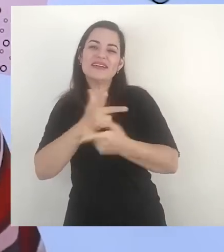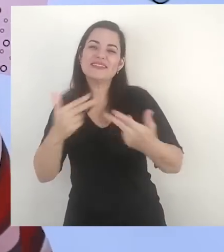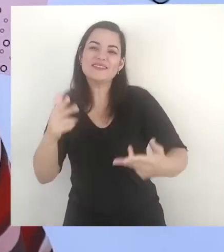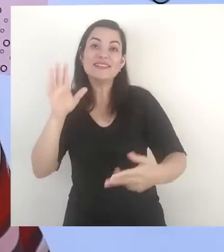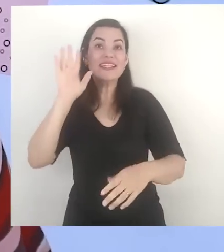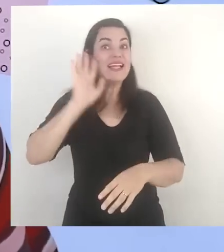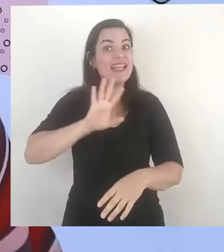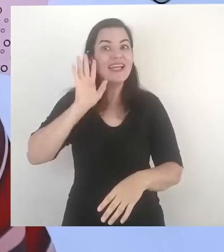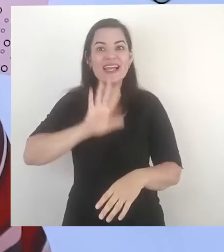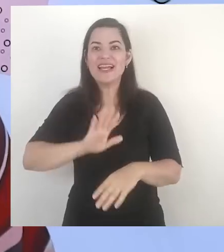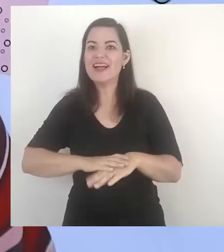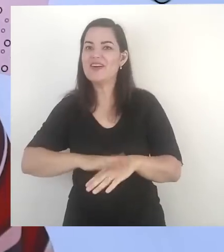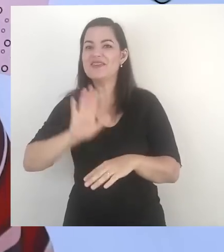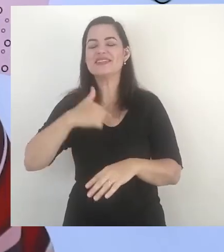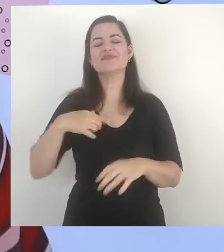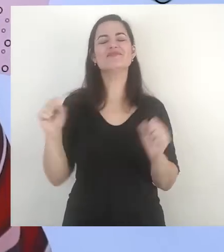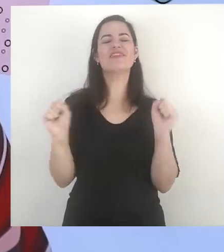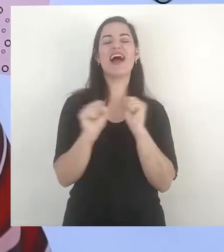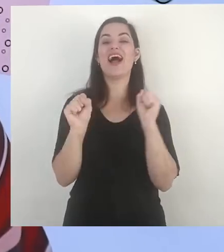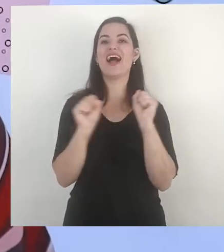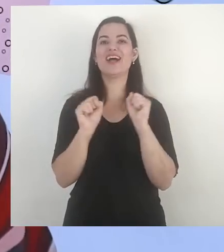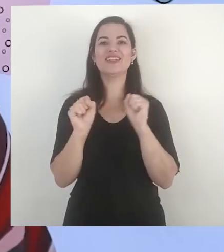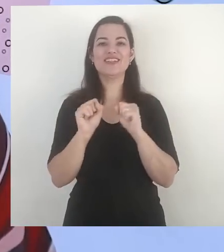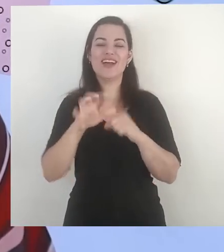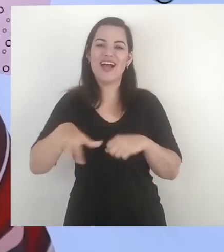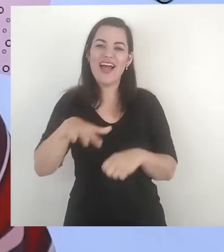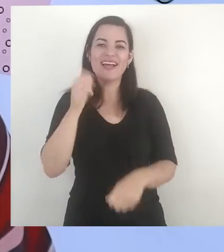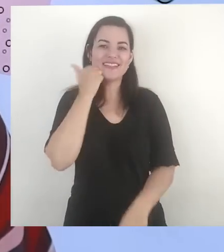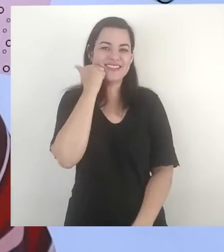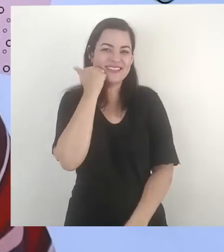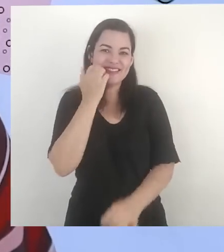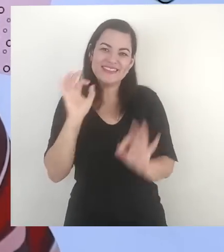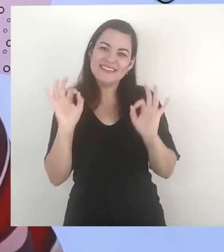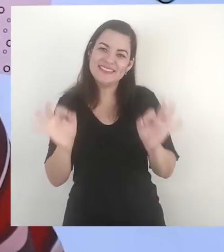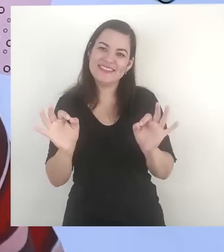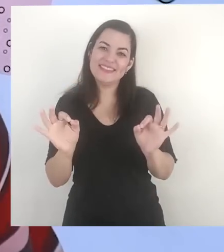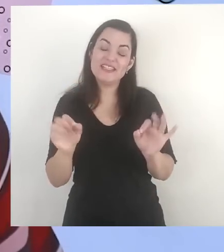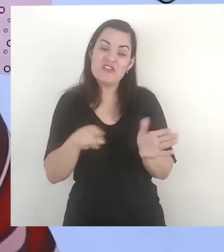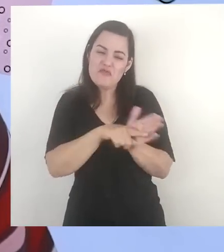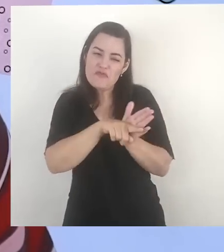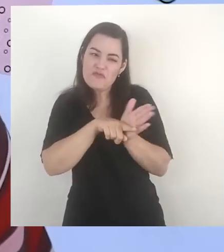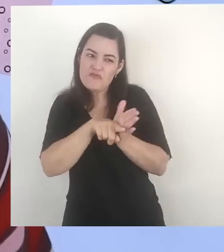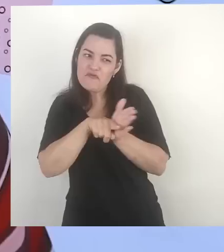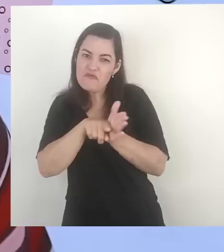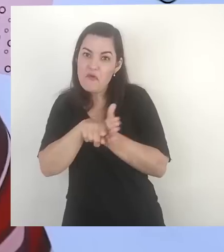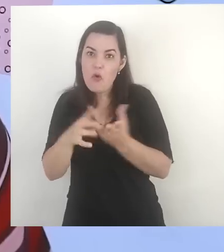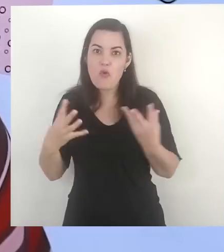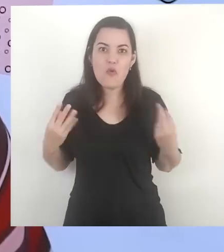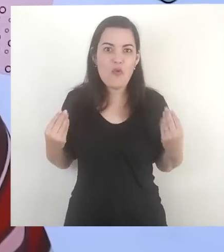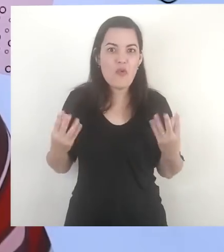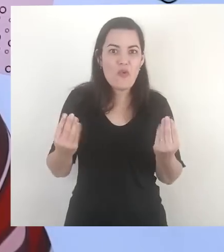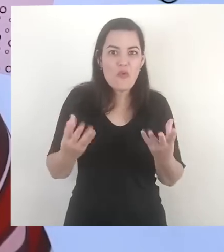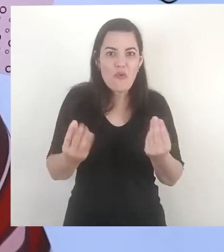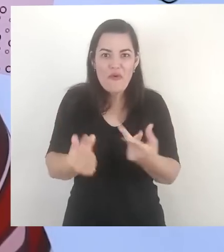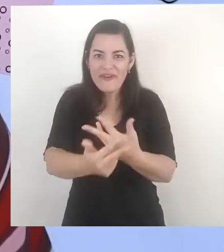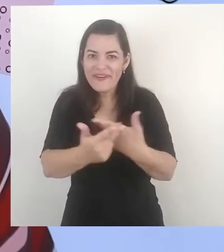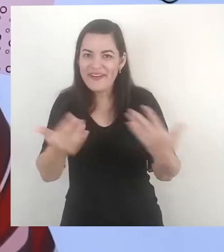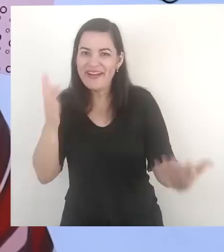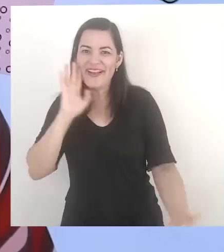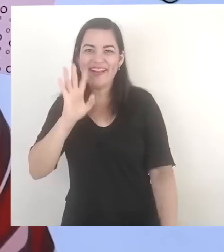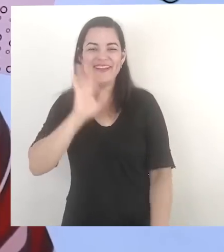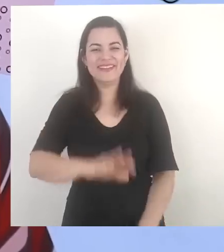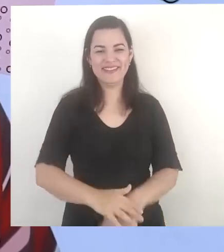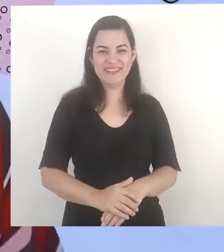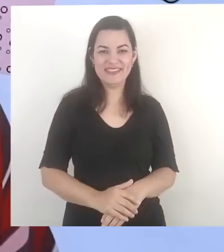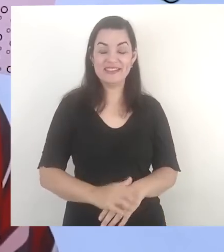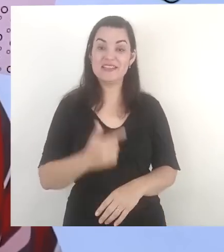essas outras, mas a Pro gosta bastante da parte de ciência, então vamos investigar muitas coisas legais,